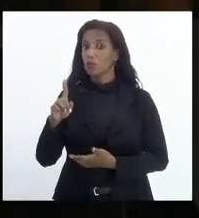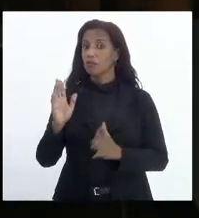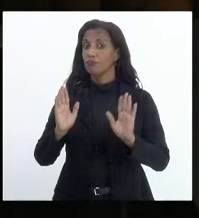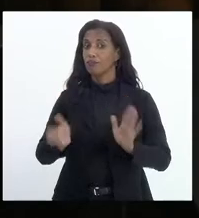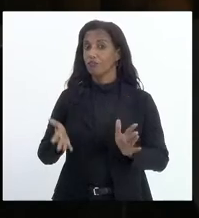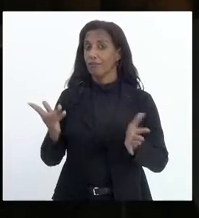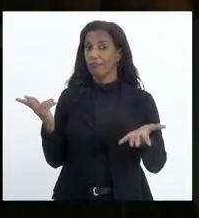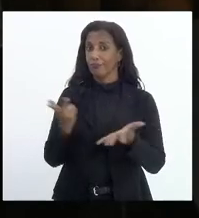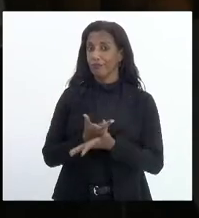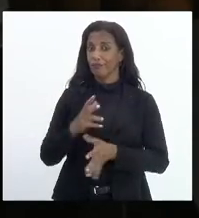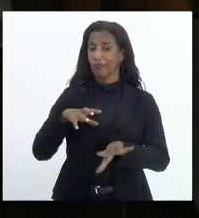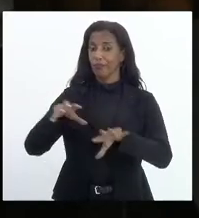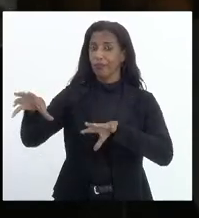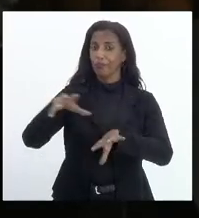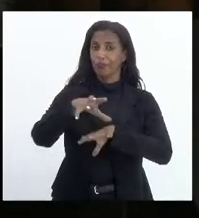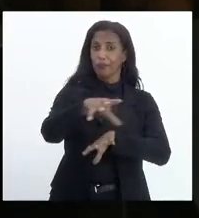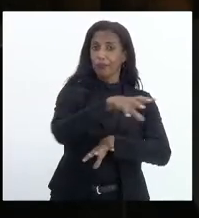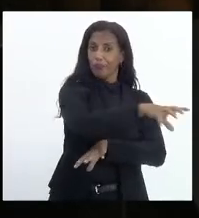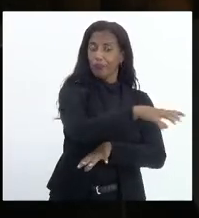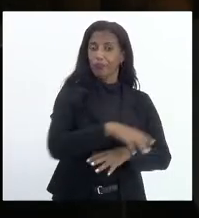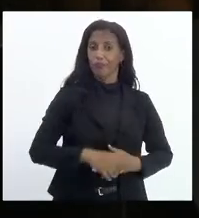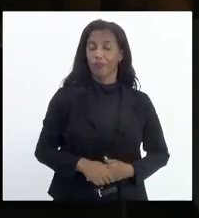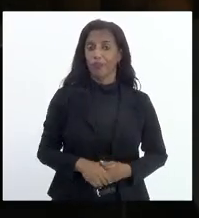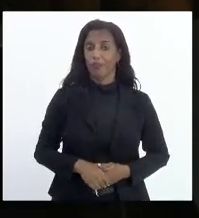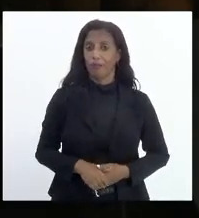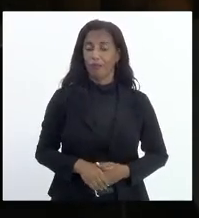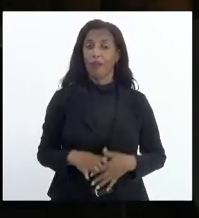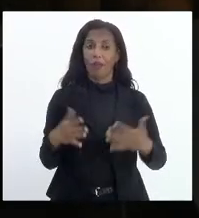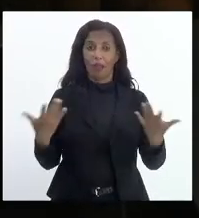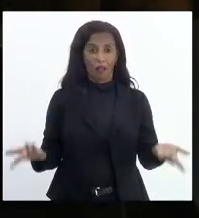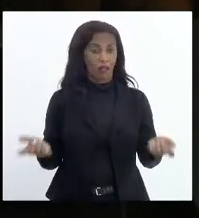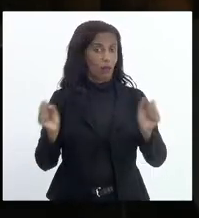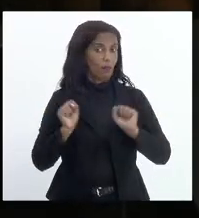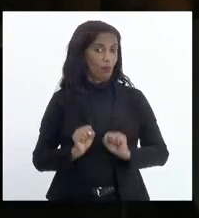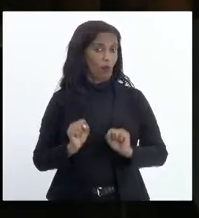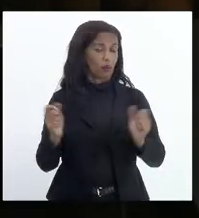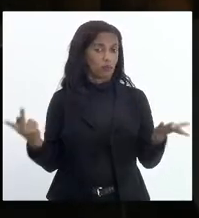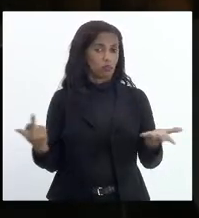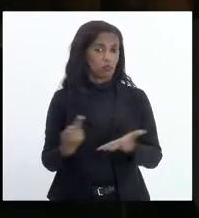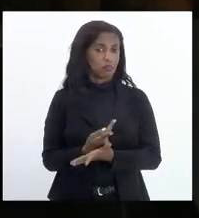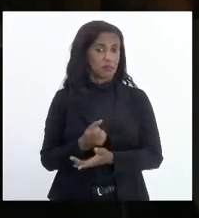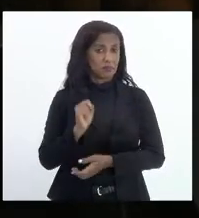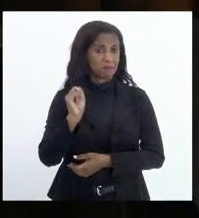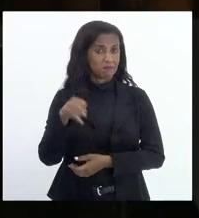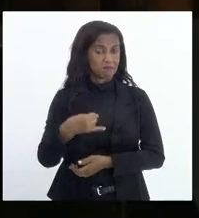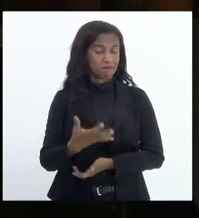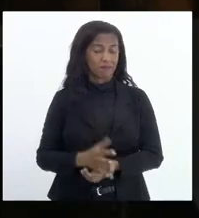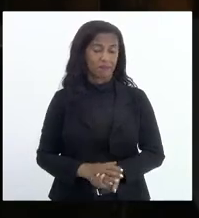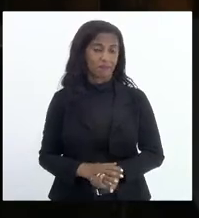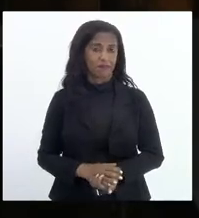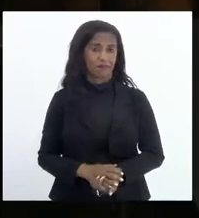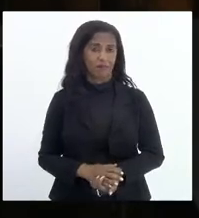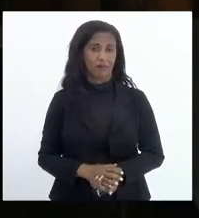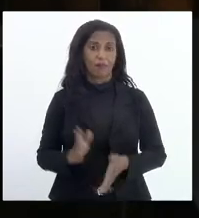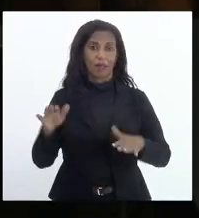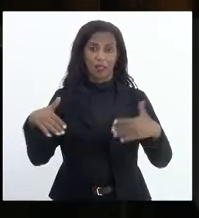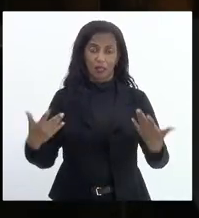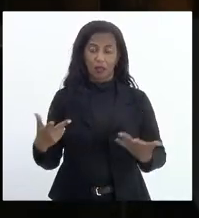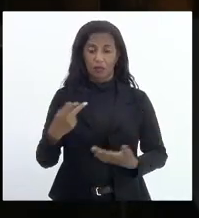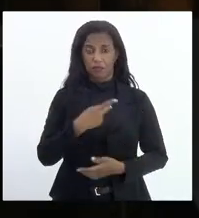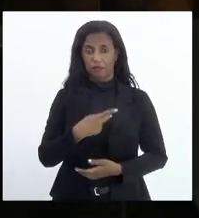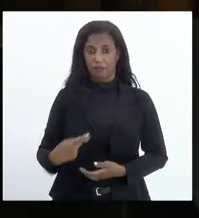em algum lugar é até provável que sim então senhora